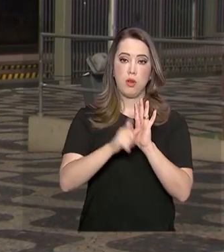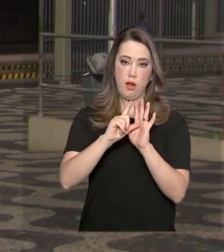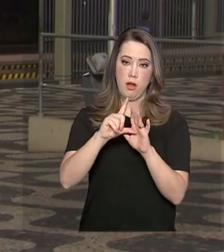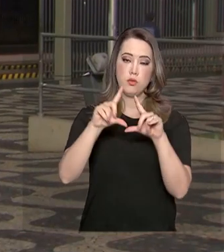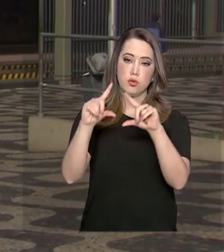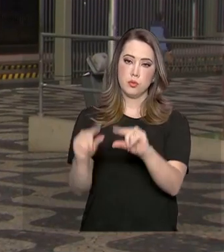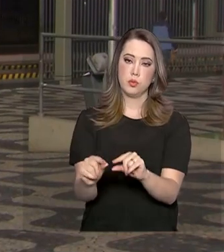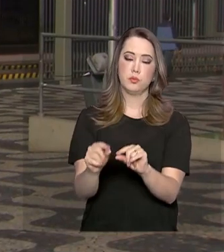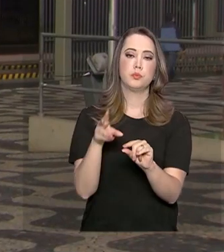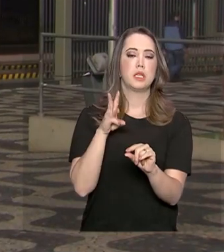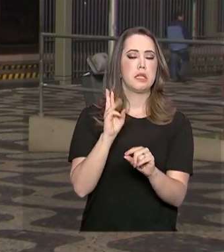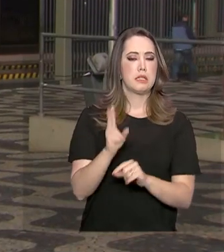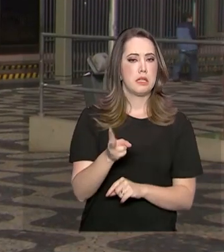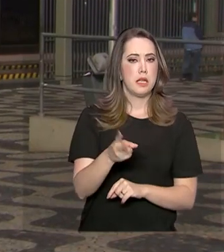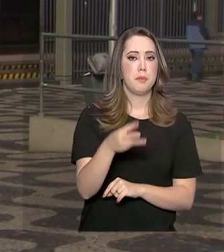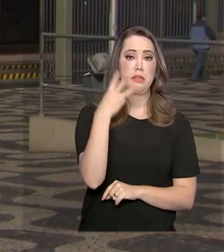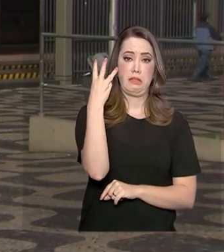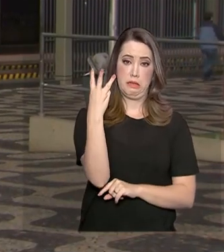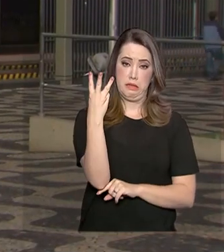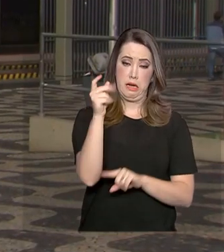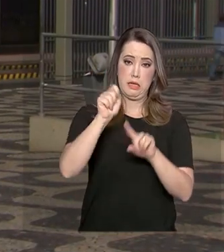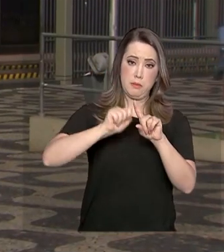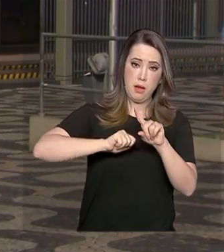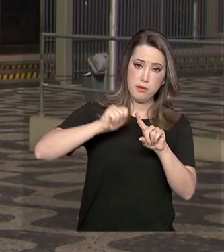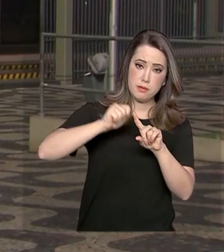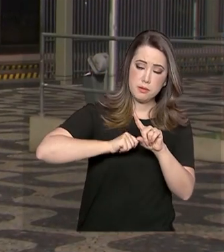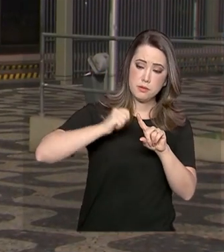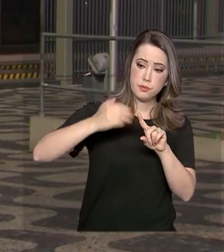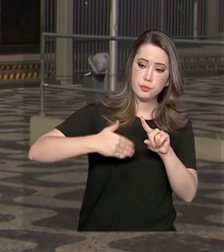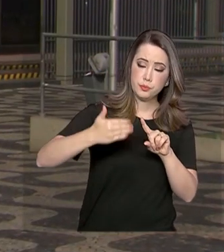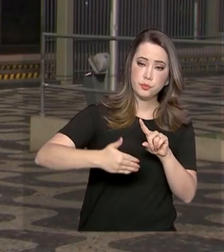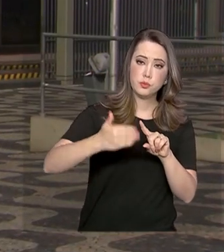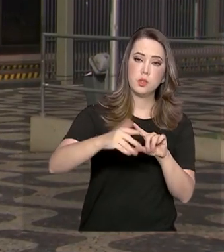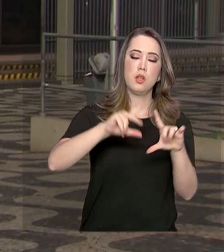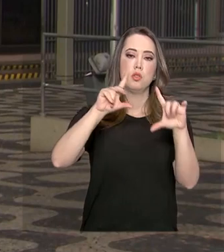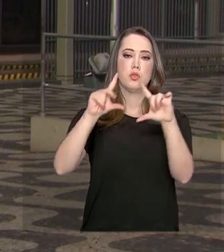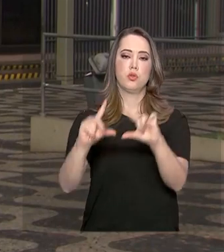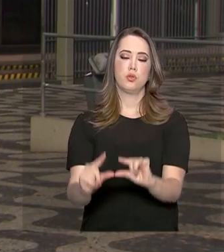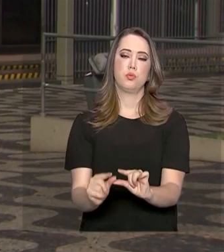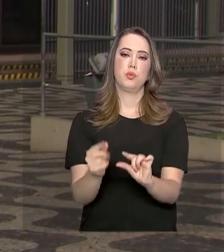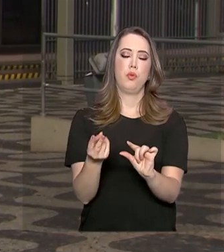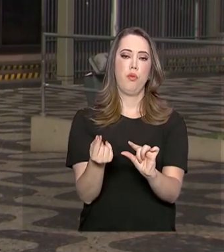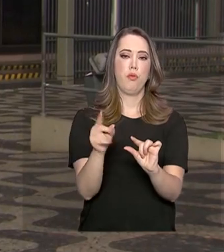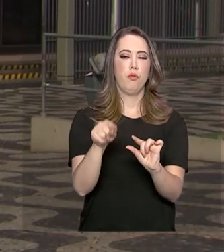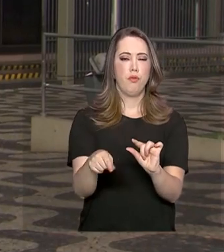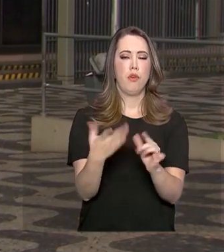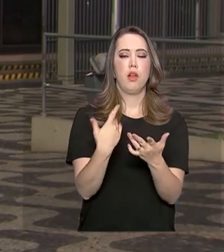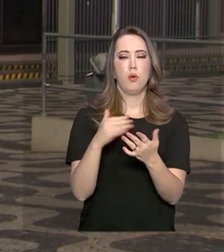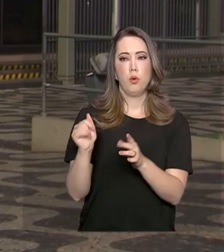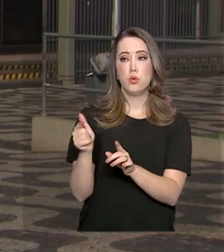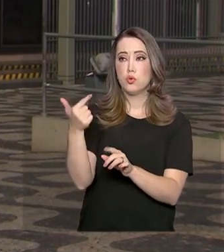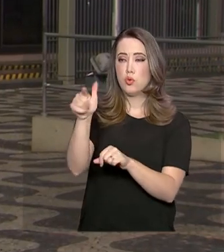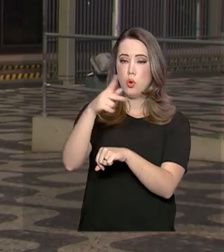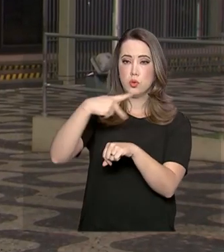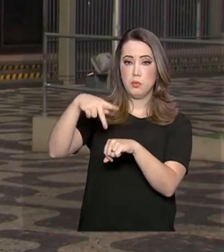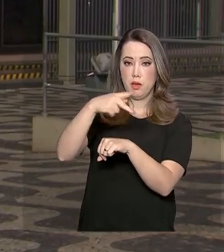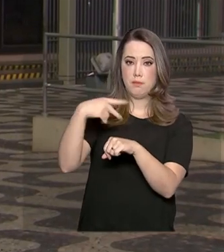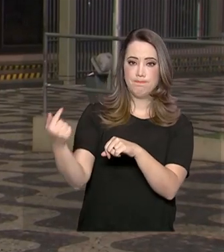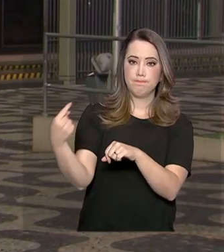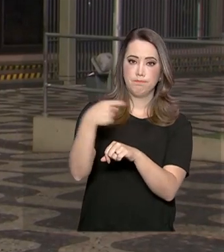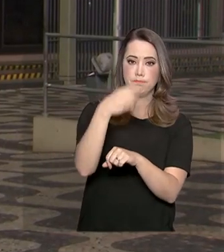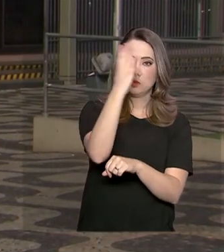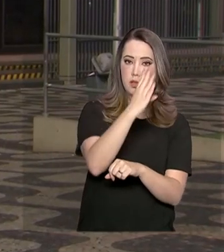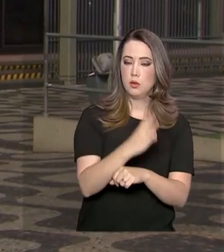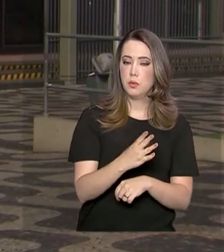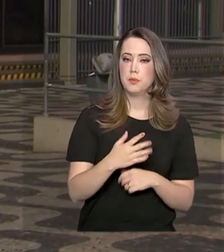preço do botijão trimestralmente para, a petroleira, suavizar os impactos da volatilidade do preço do mercado externo sobre os valores domésticos.